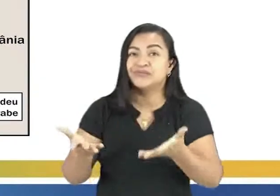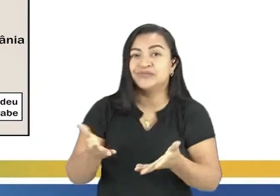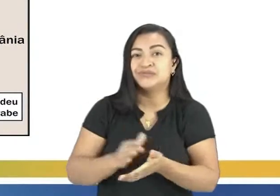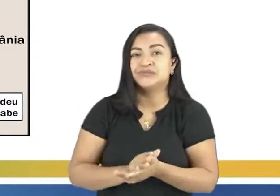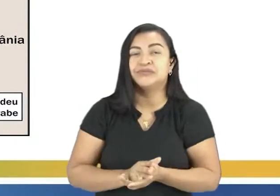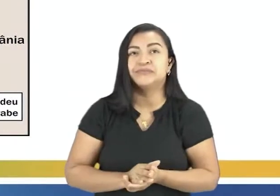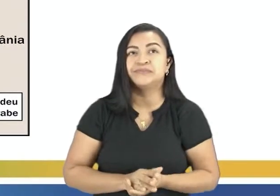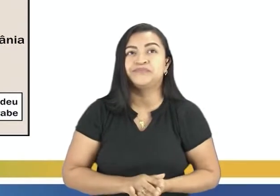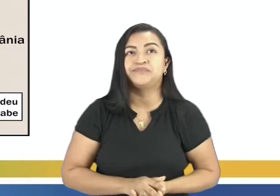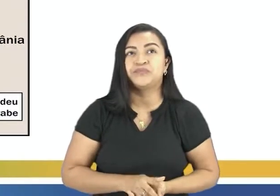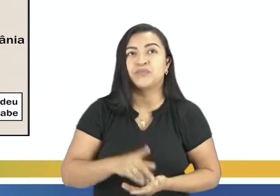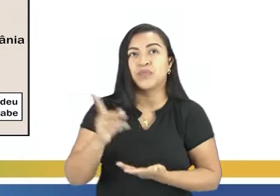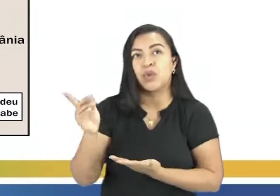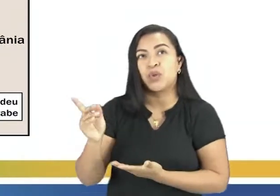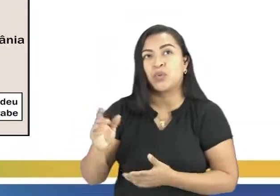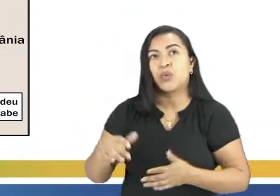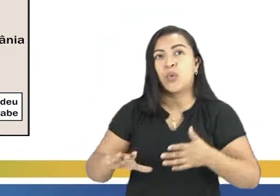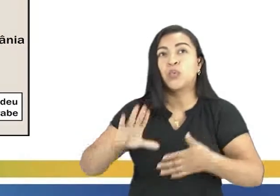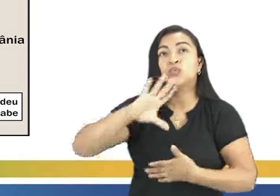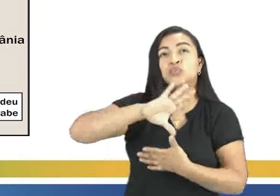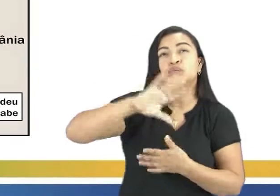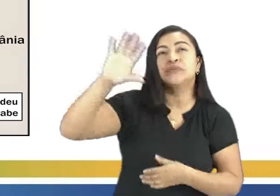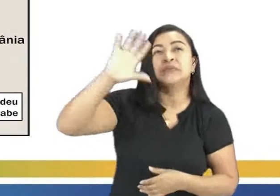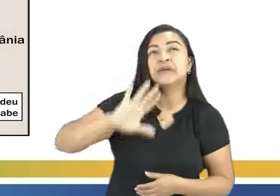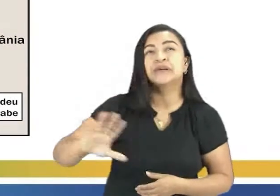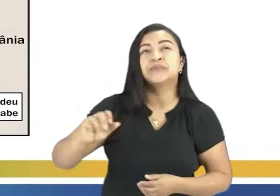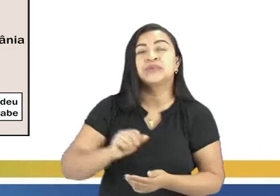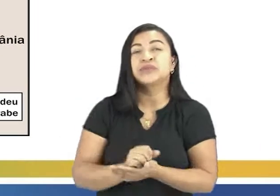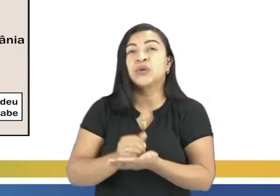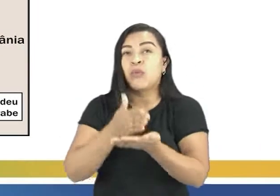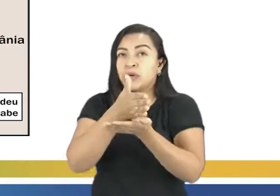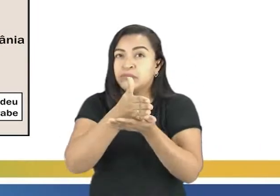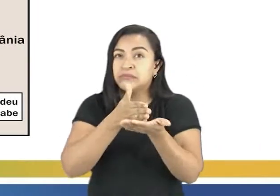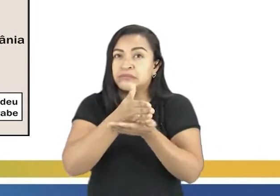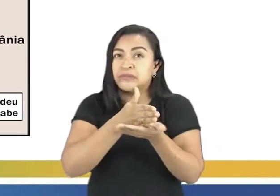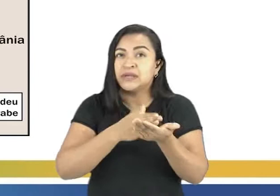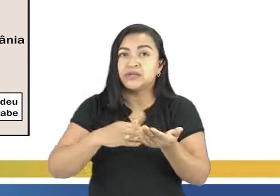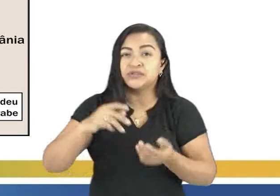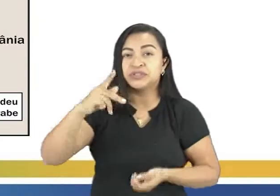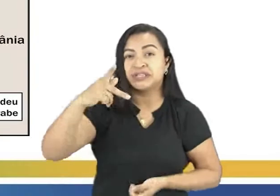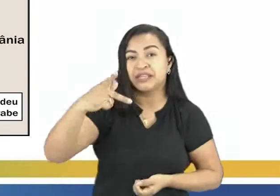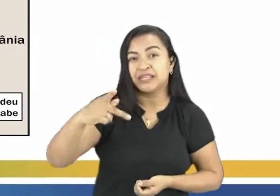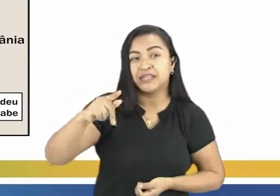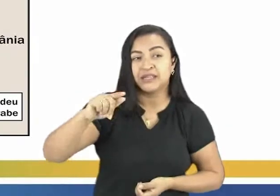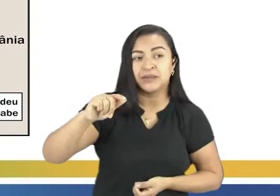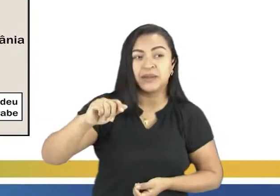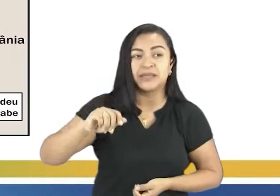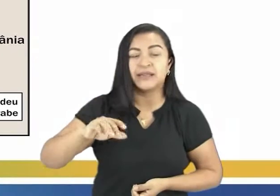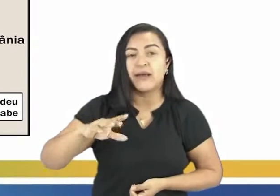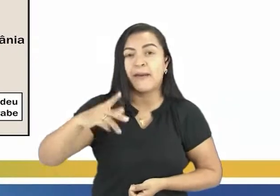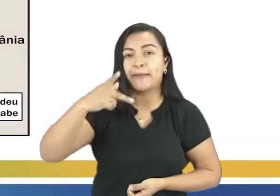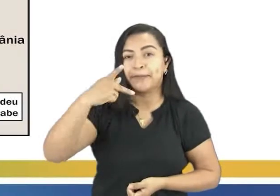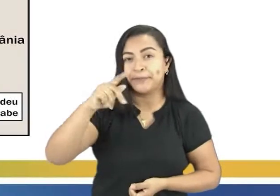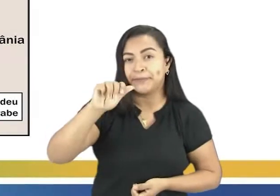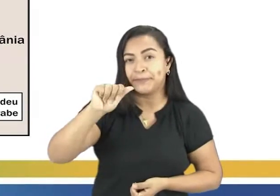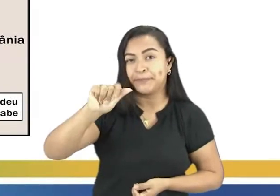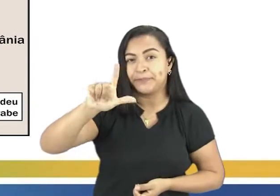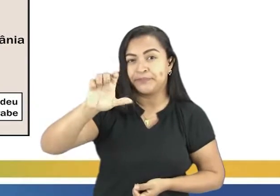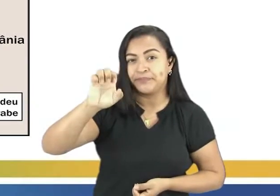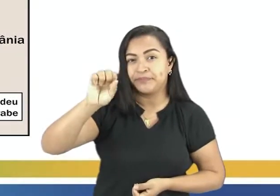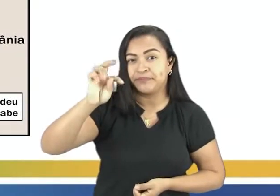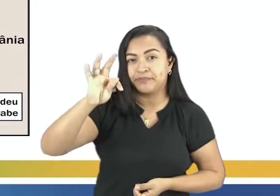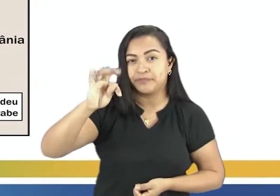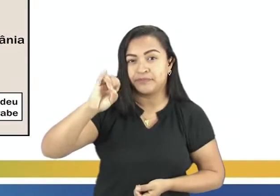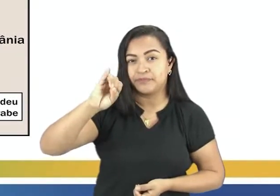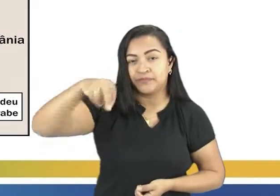Continuando. No outro mapa nós temos aí uma partilha da Palestina. Observe as duas cores. A primeira em amarelo, nós temos